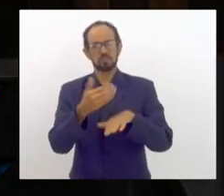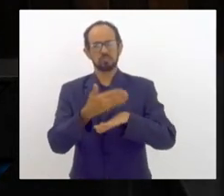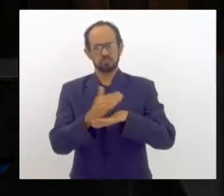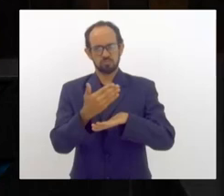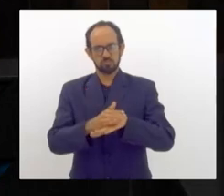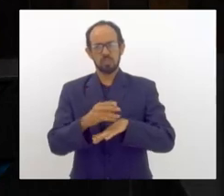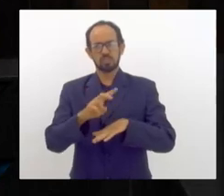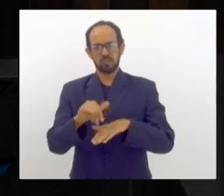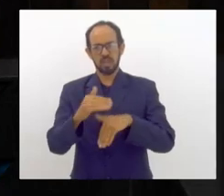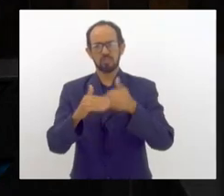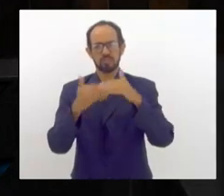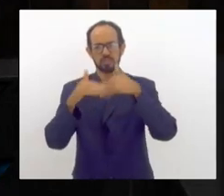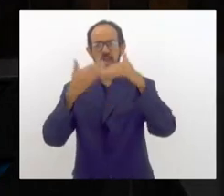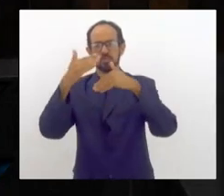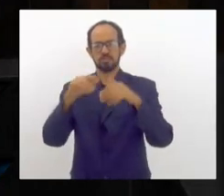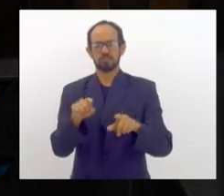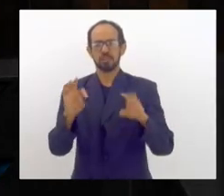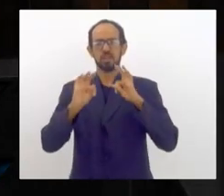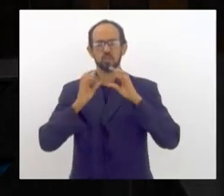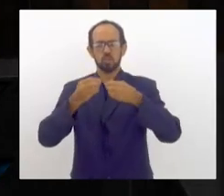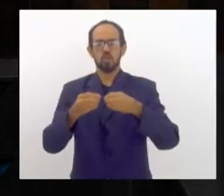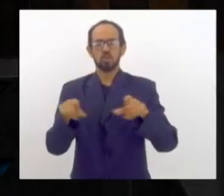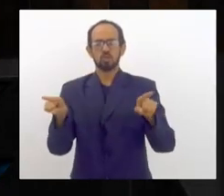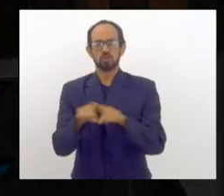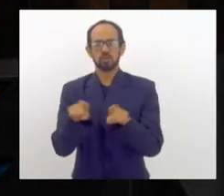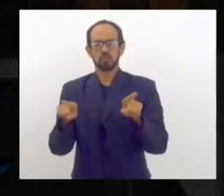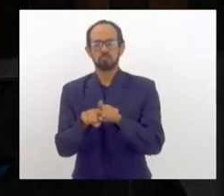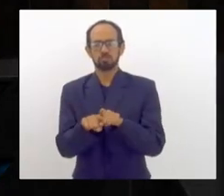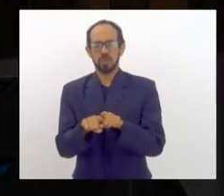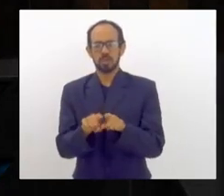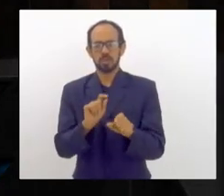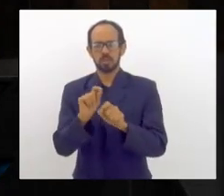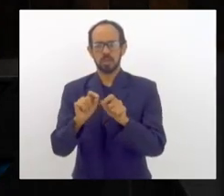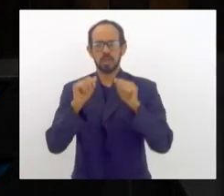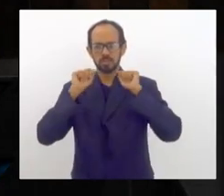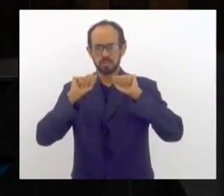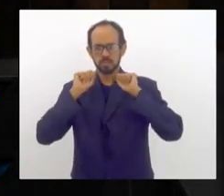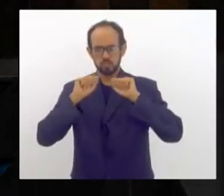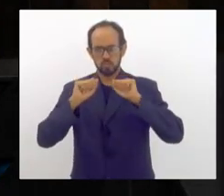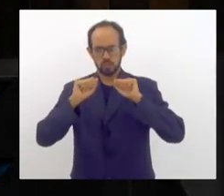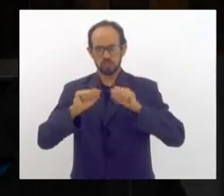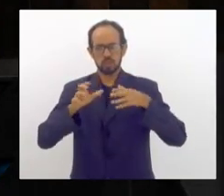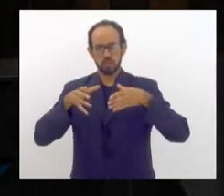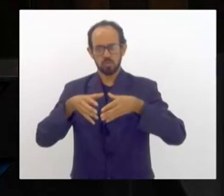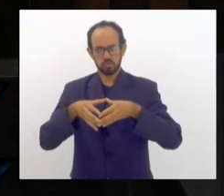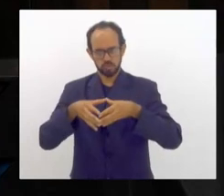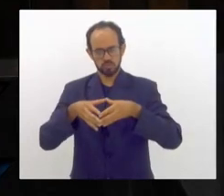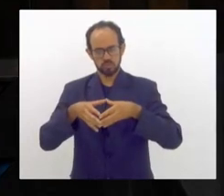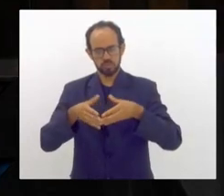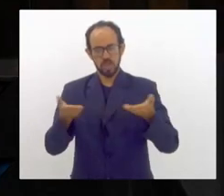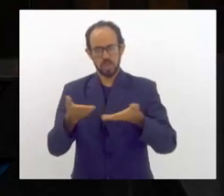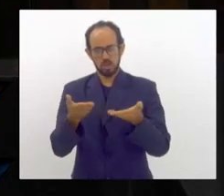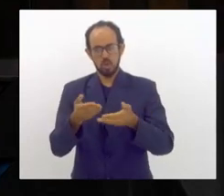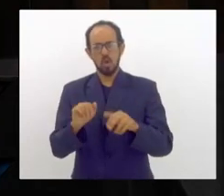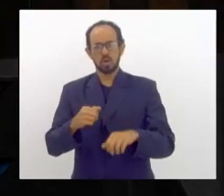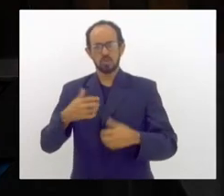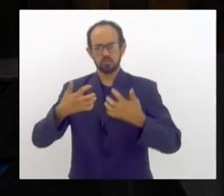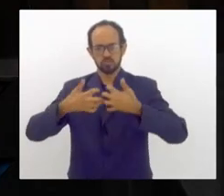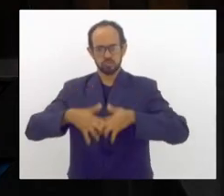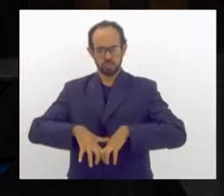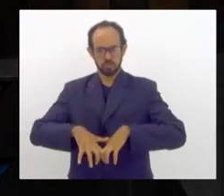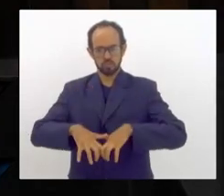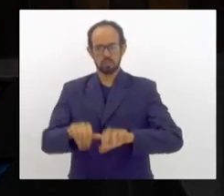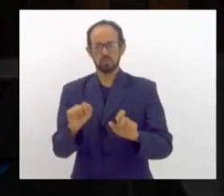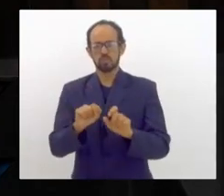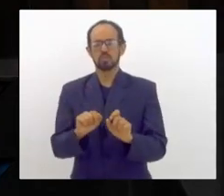avançar nessa seara, a todos os assessores, todas as comissões agora instaladas,